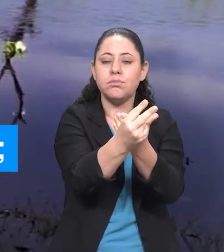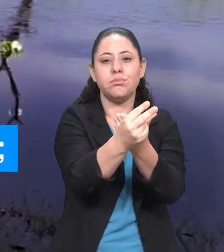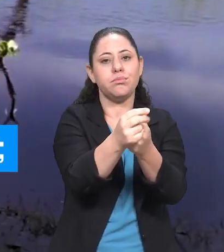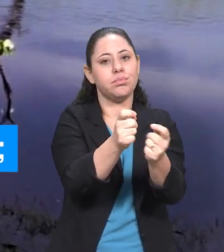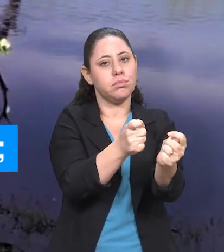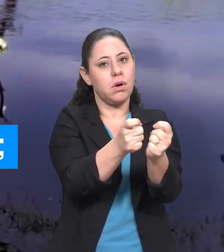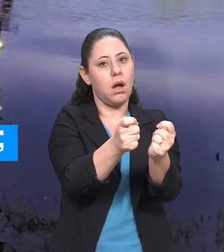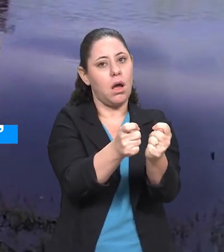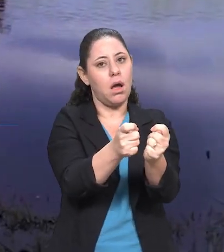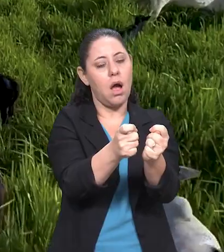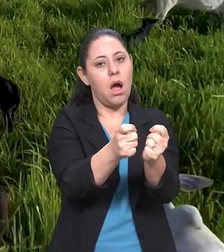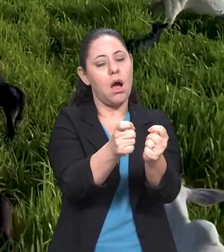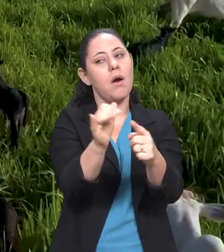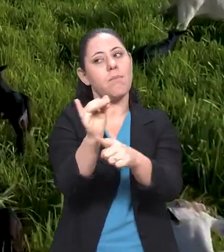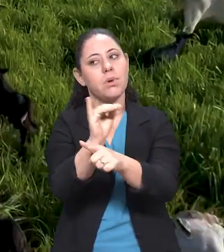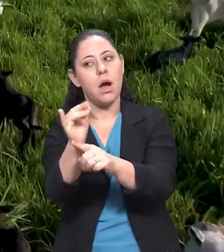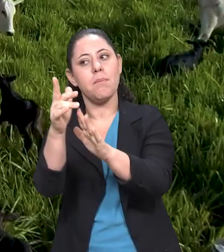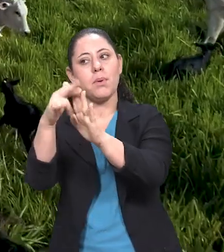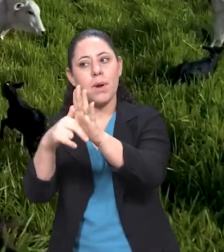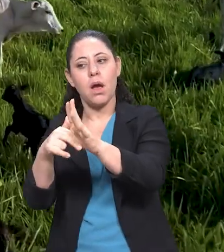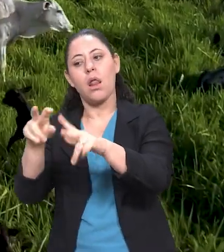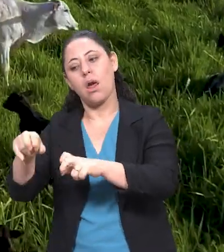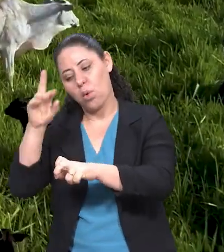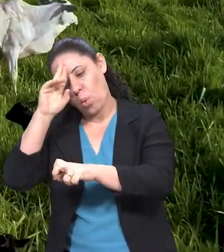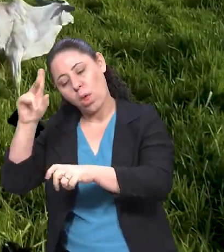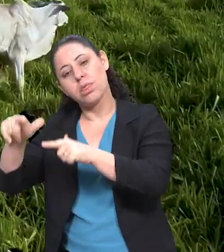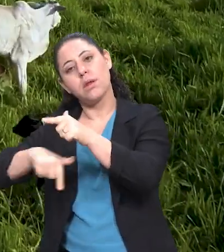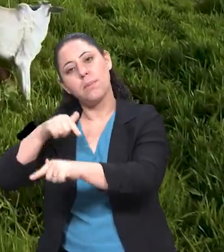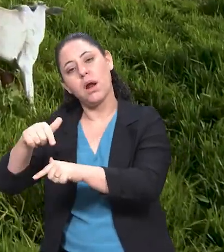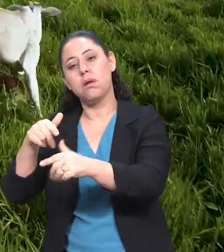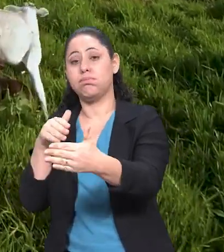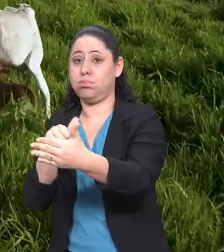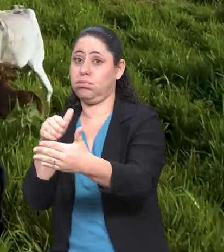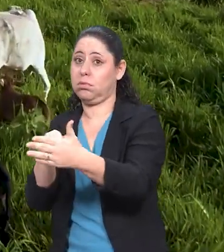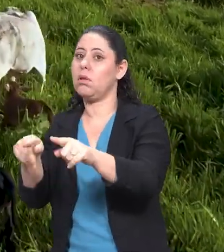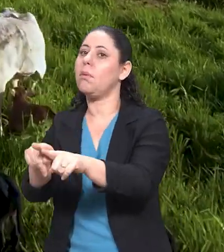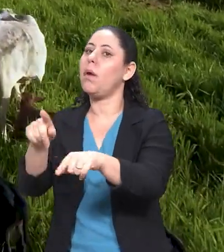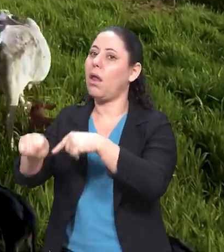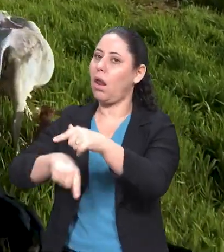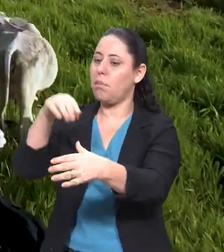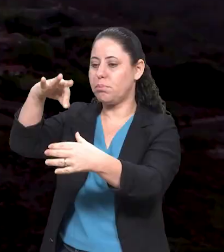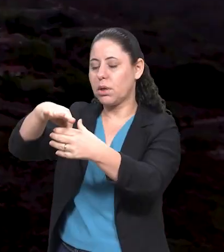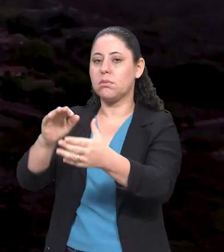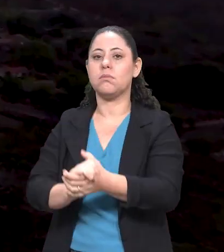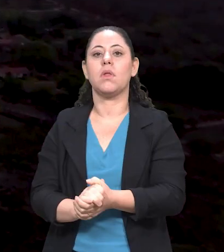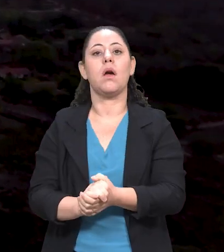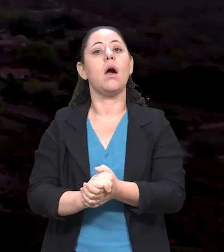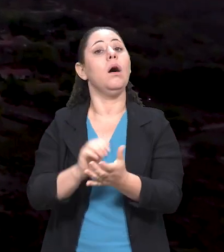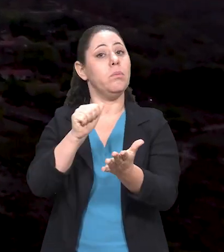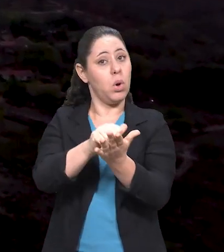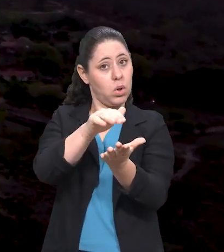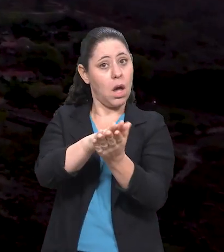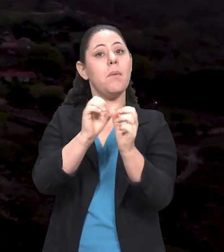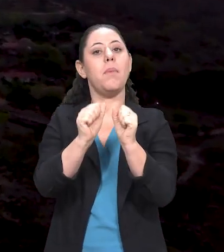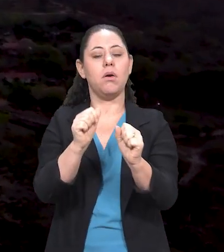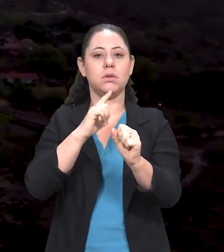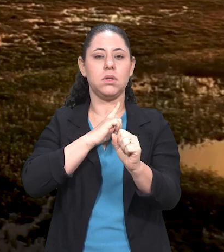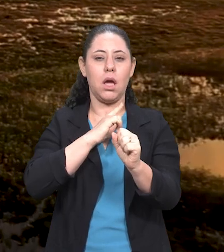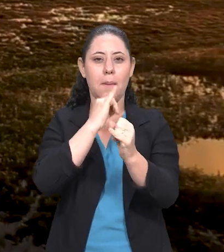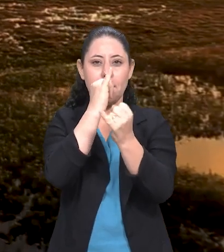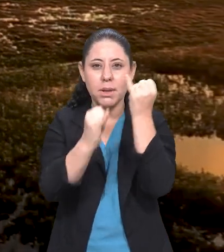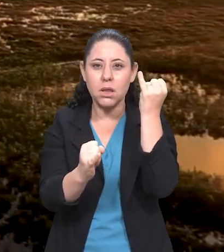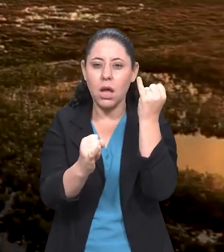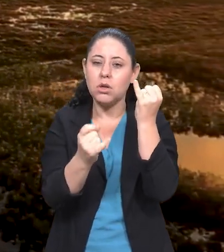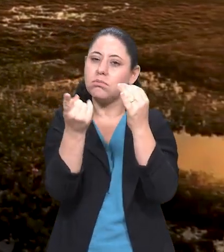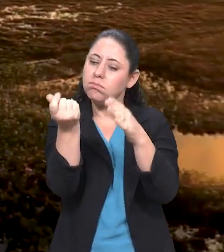supressão vegetal traz normas para atividade e restrições para Essas atividades multas poderão ser aplicadas